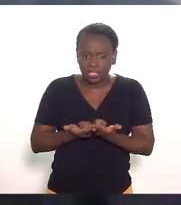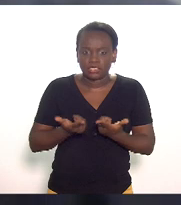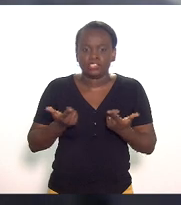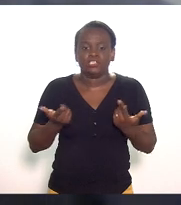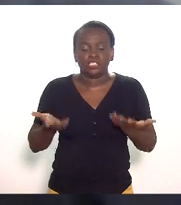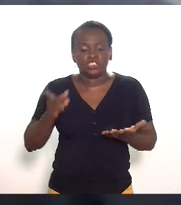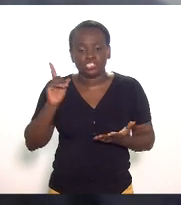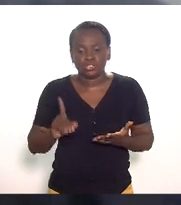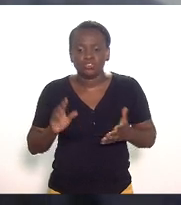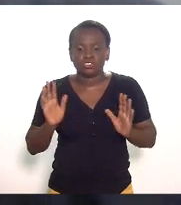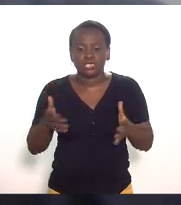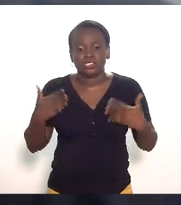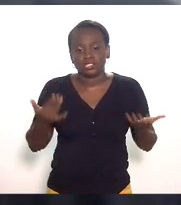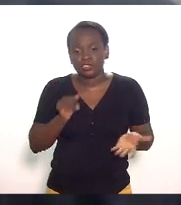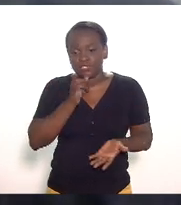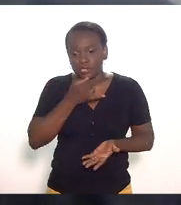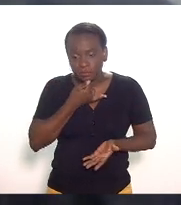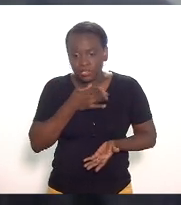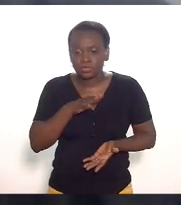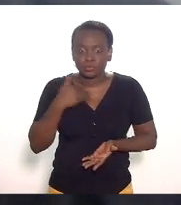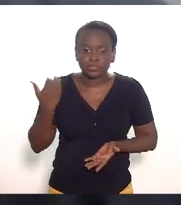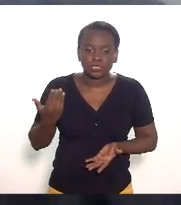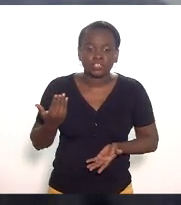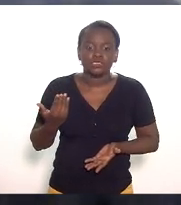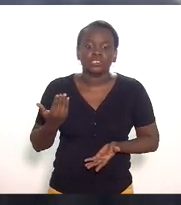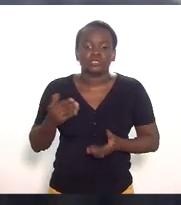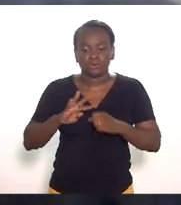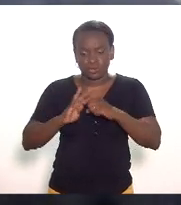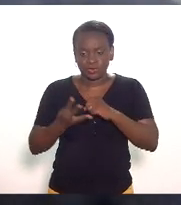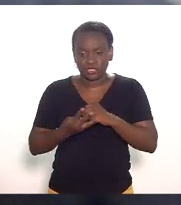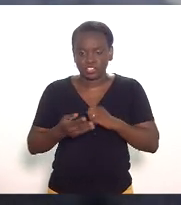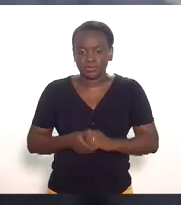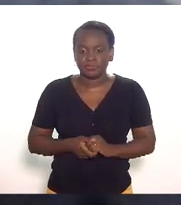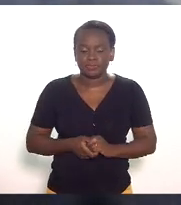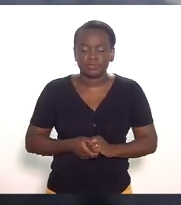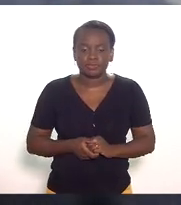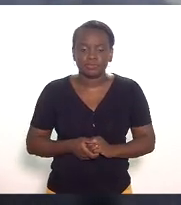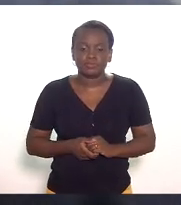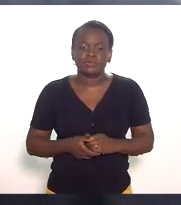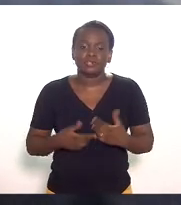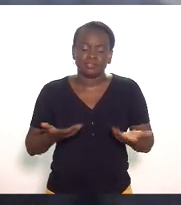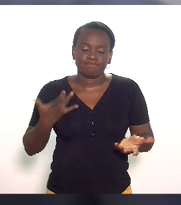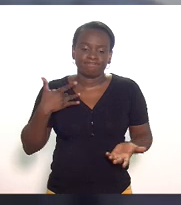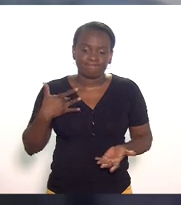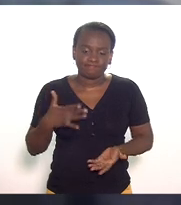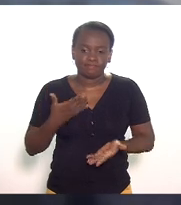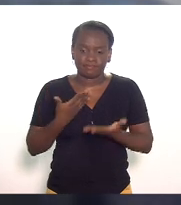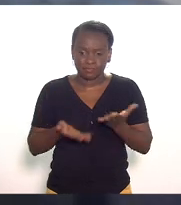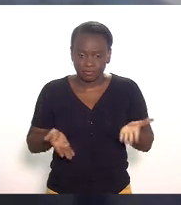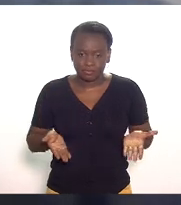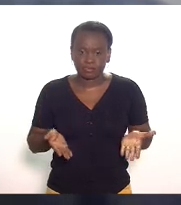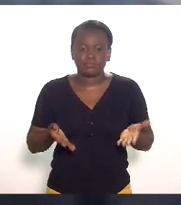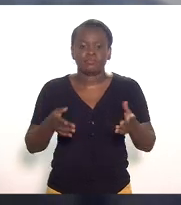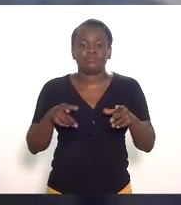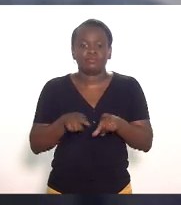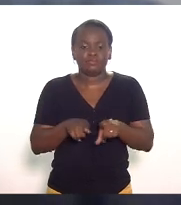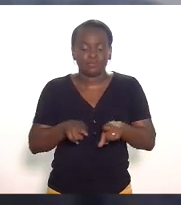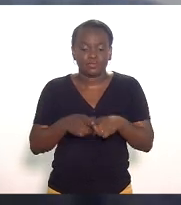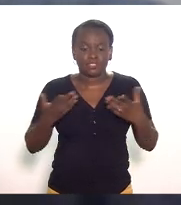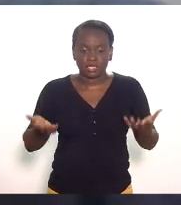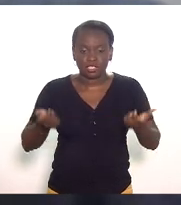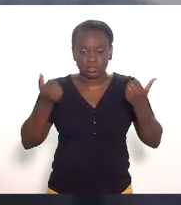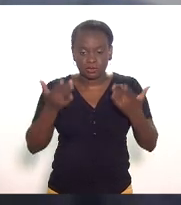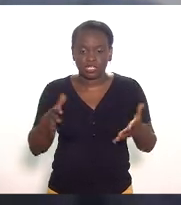que infelizmente faleceu pela Covid. É uma grande perda e eu queria deixar